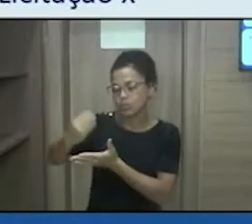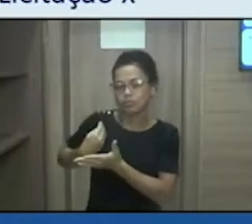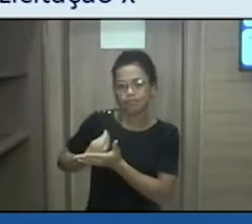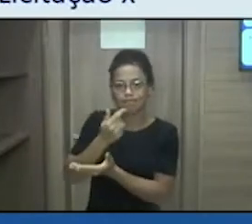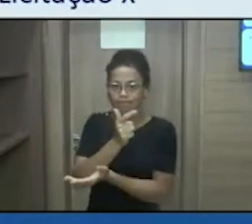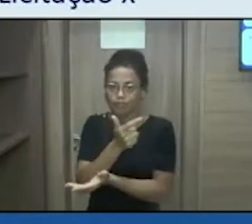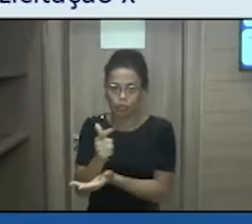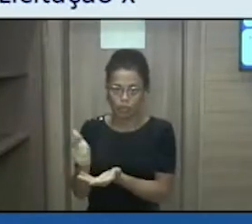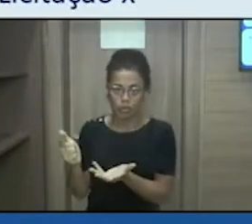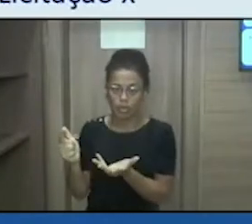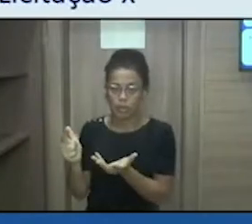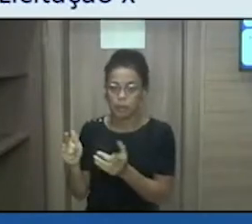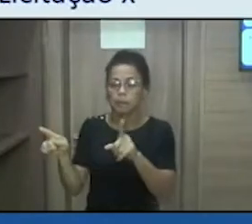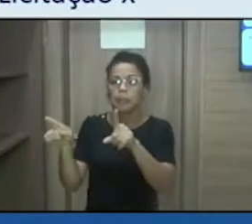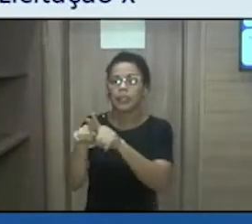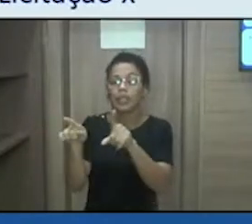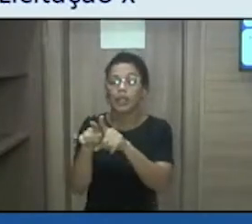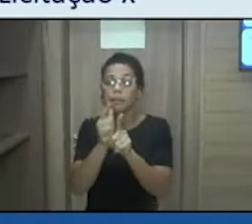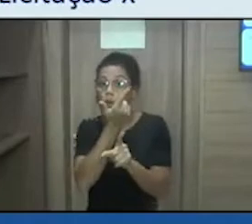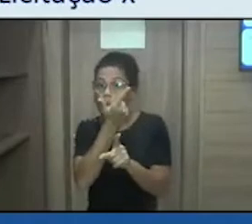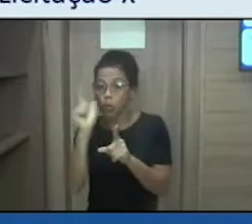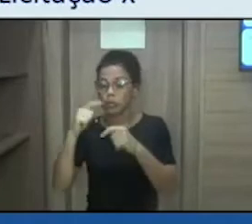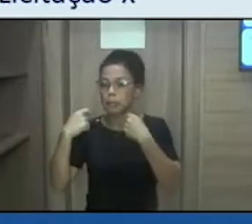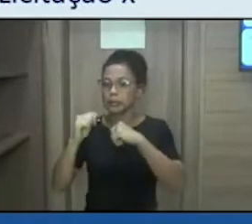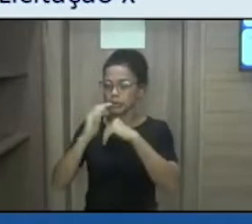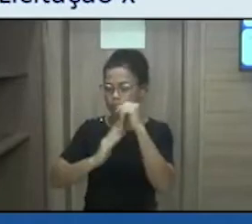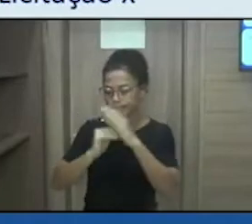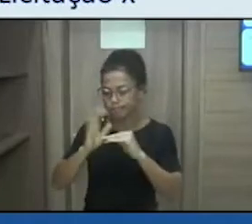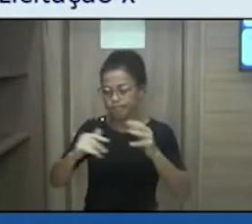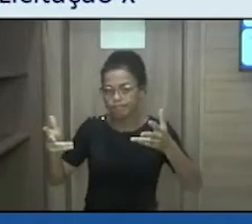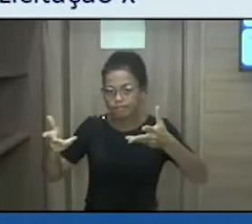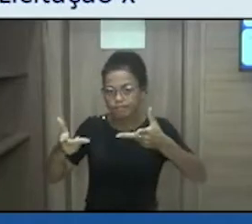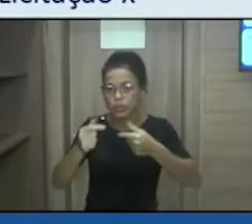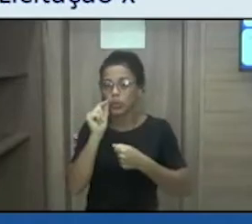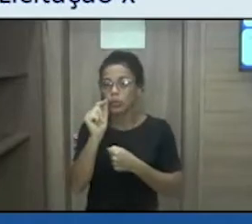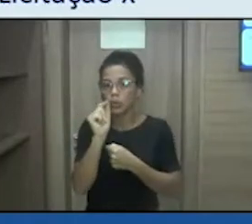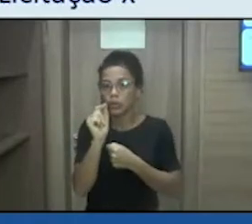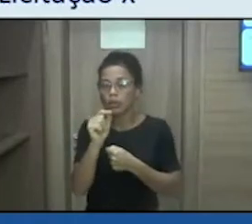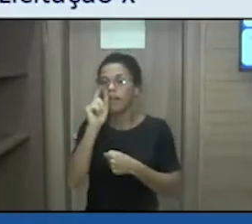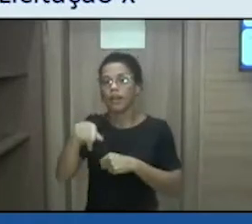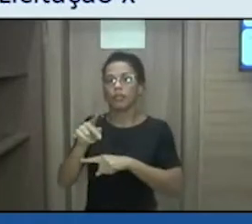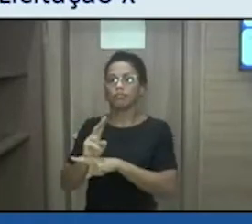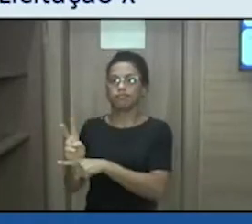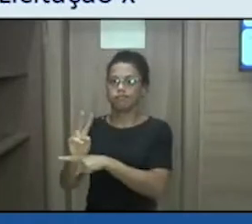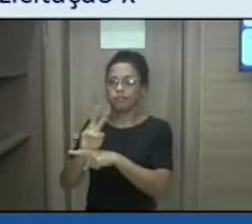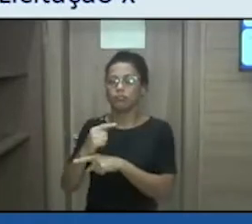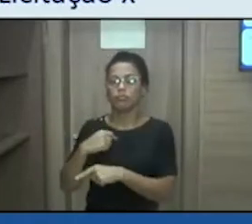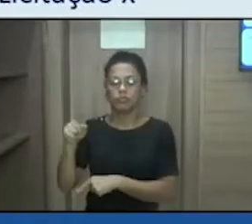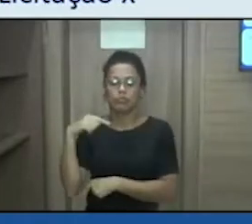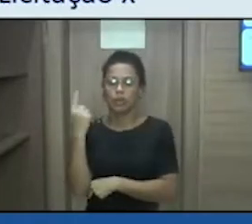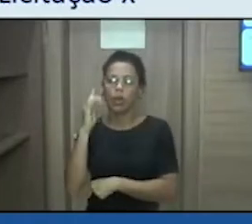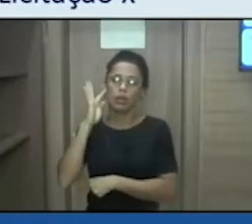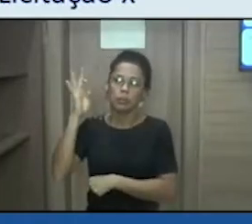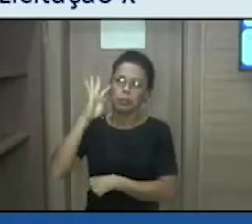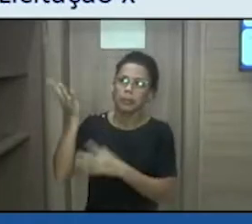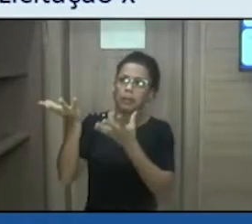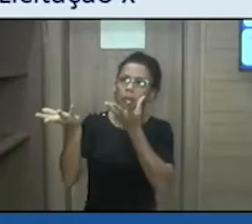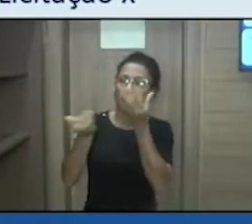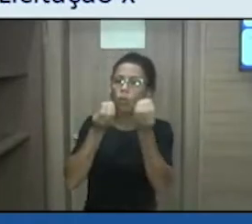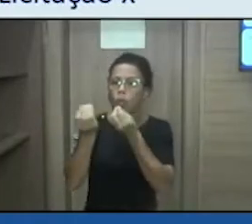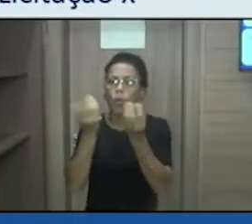também ser qualificada do ponto de vista da gestão são indicadores de monitoramento, então a gente pensar